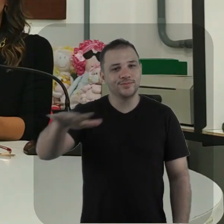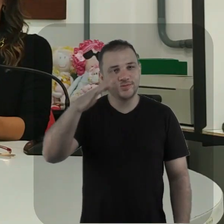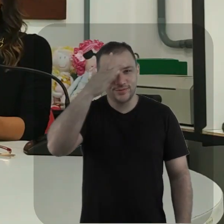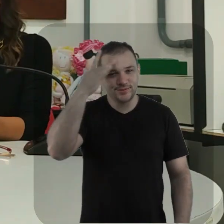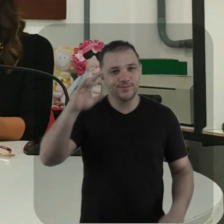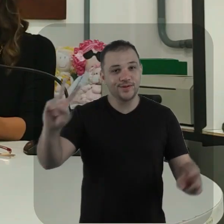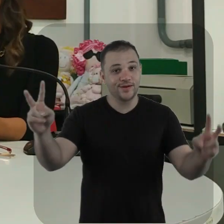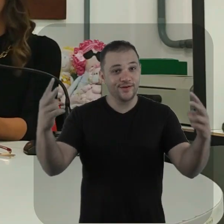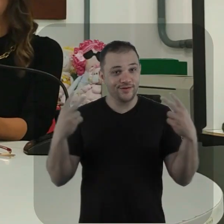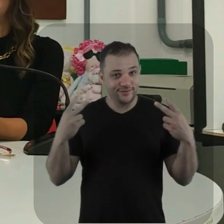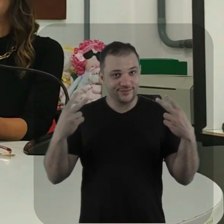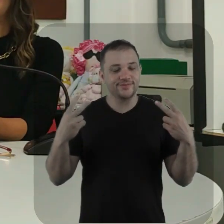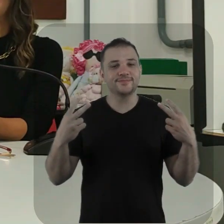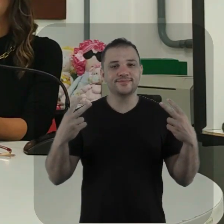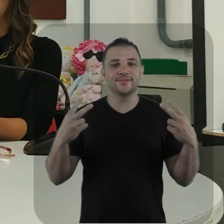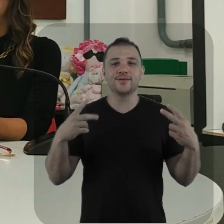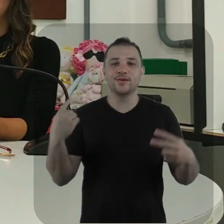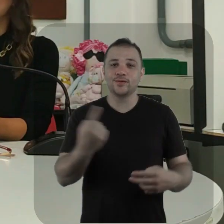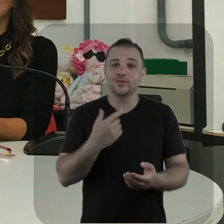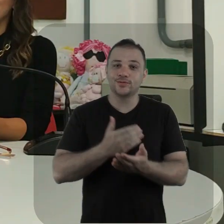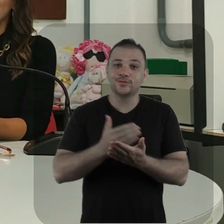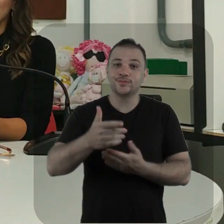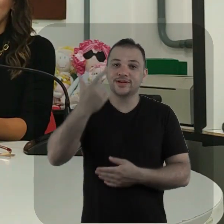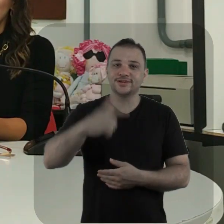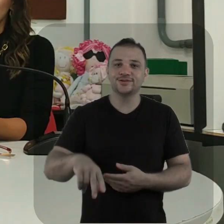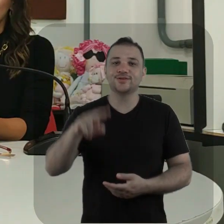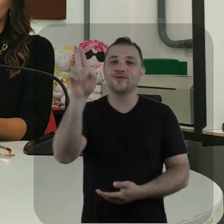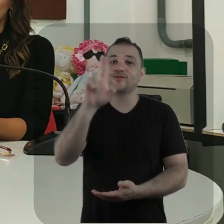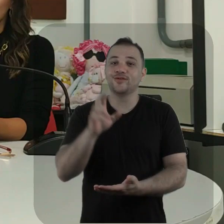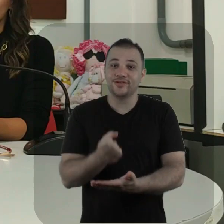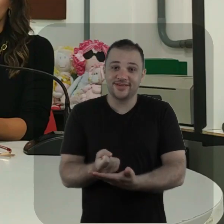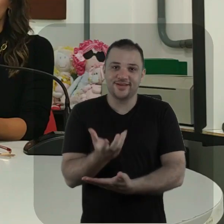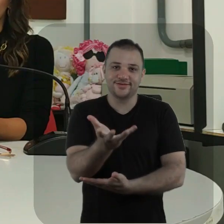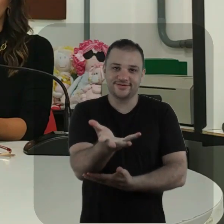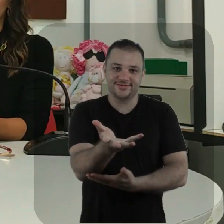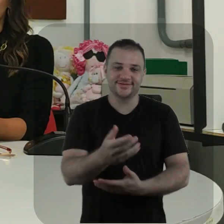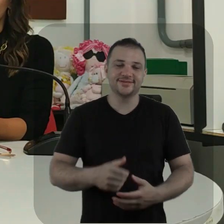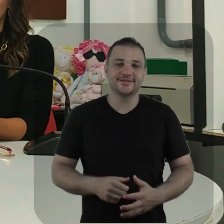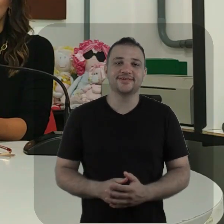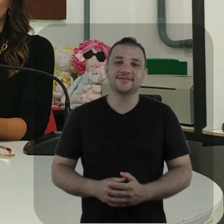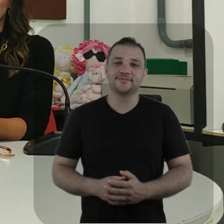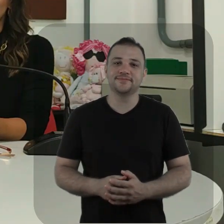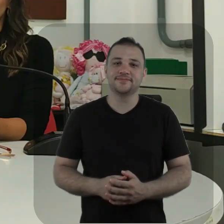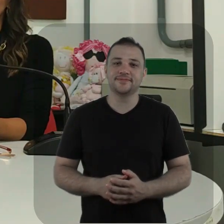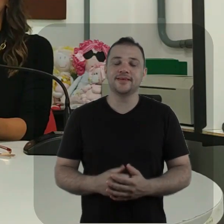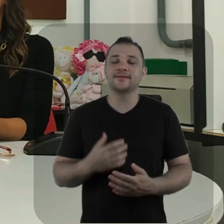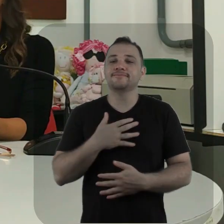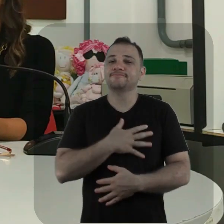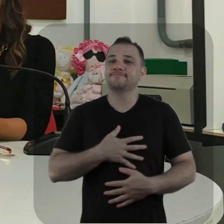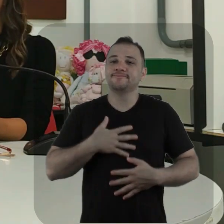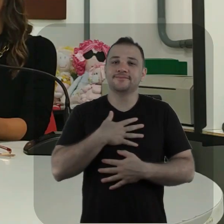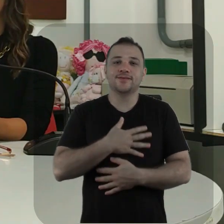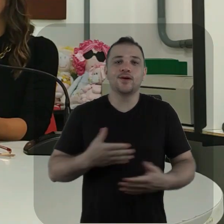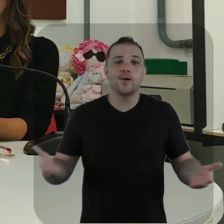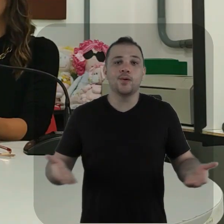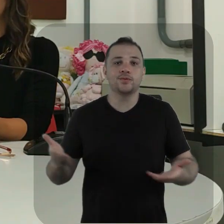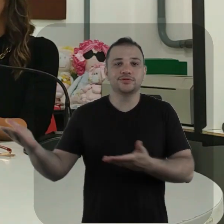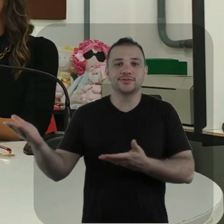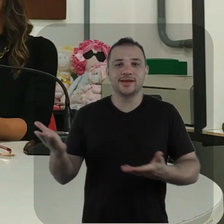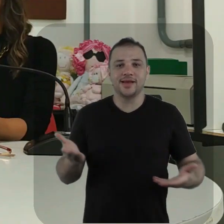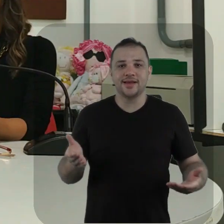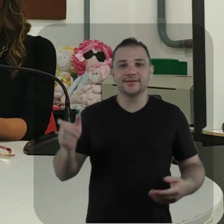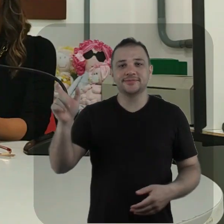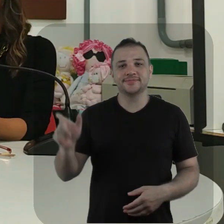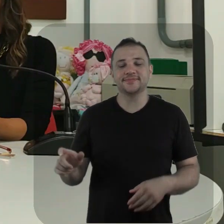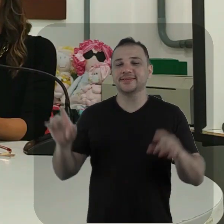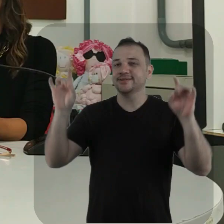Olá a todas as pessoas que estão nos assistindo e estamos reativando o nosso Nowdcast. E é com muita alegria que eu tenho